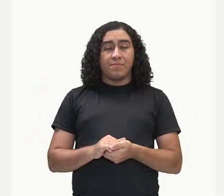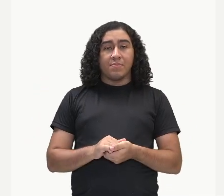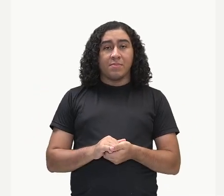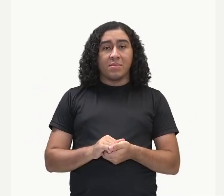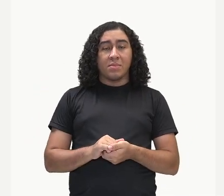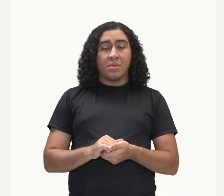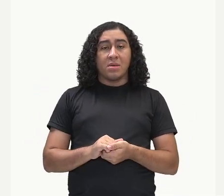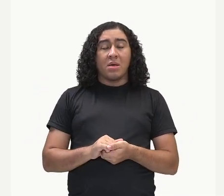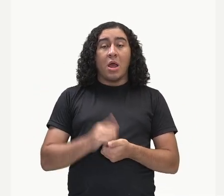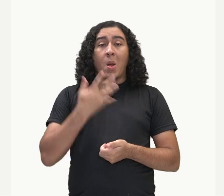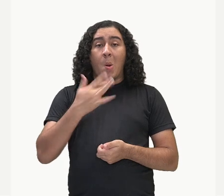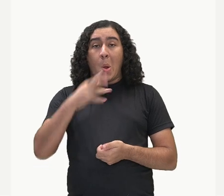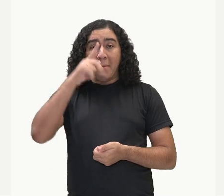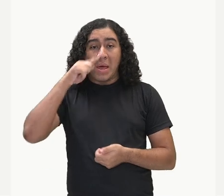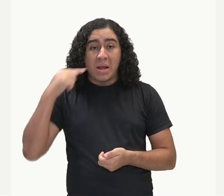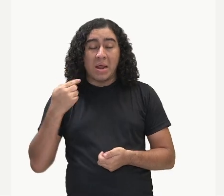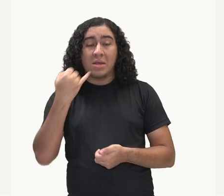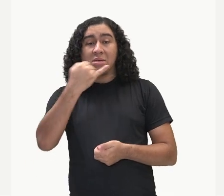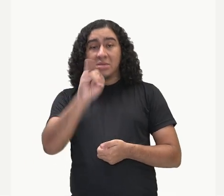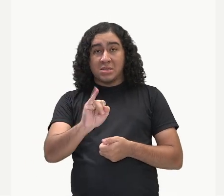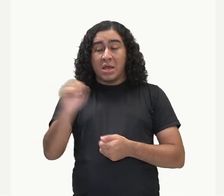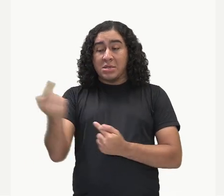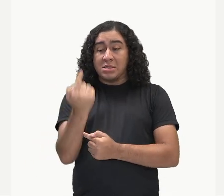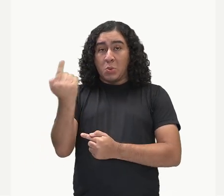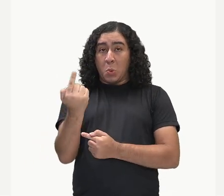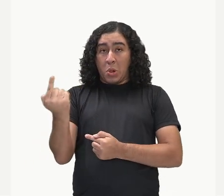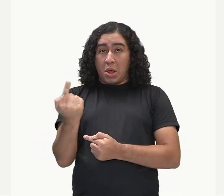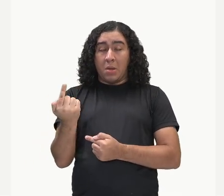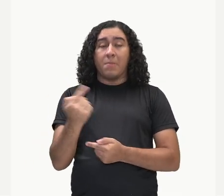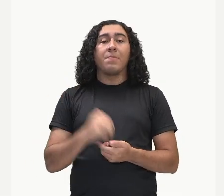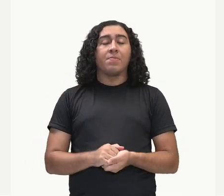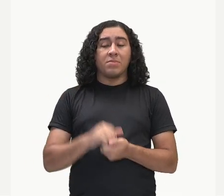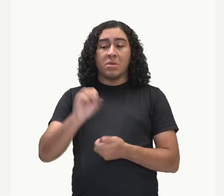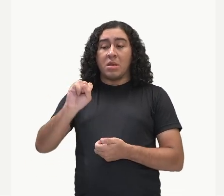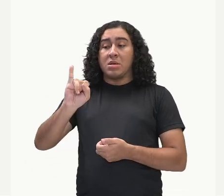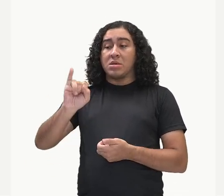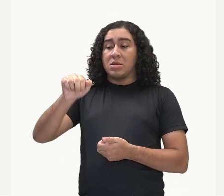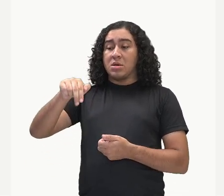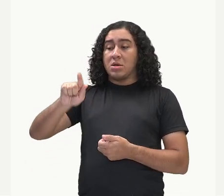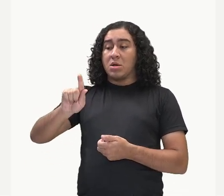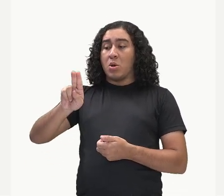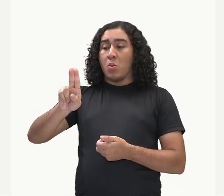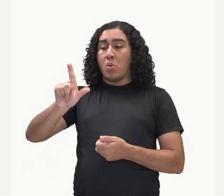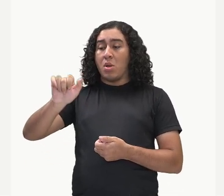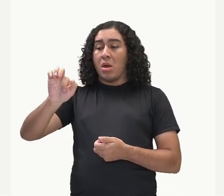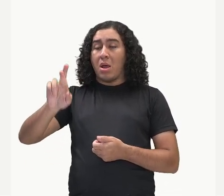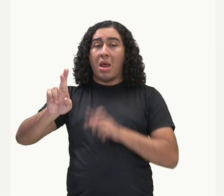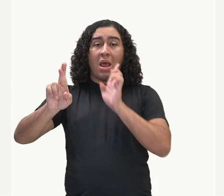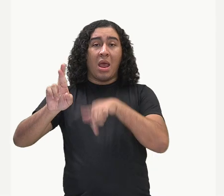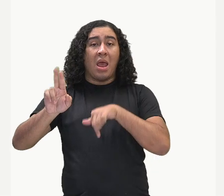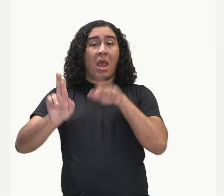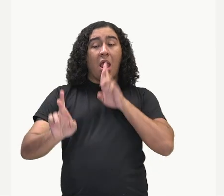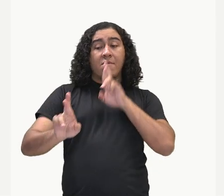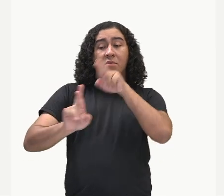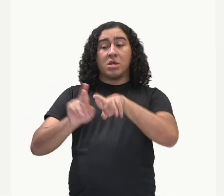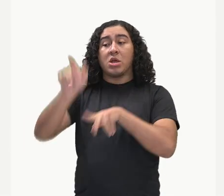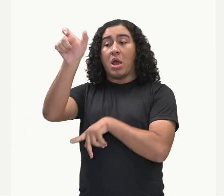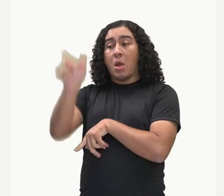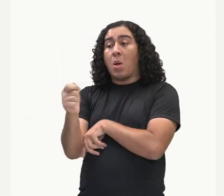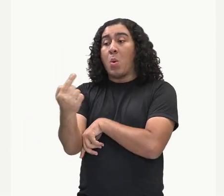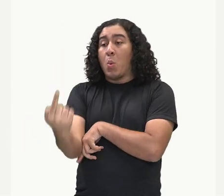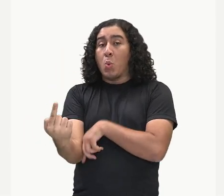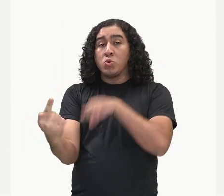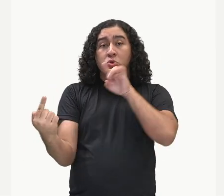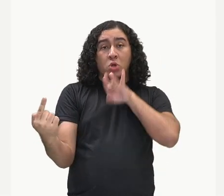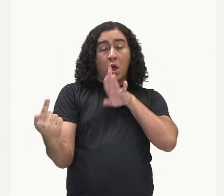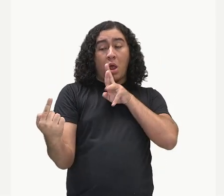quando tem mais de um. O que é um sujeito singular? Sujeito que tem um só indivíduo, um só objeto, uma só coisa